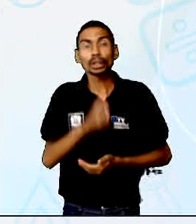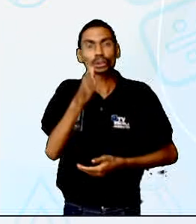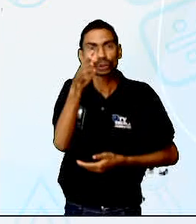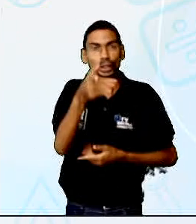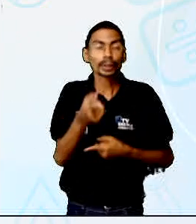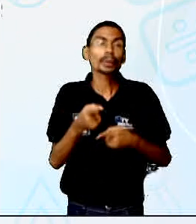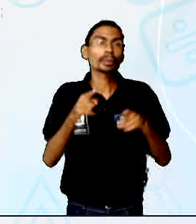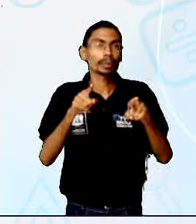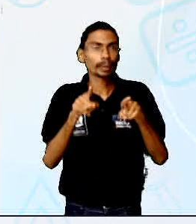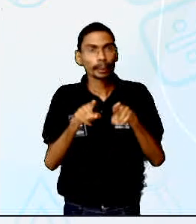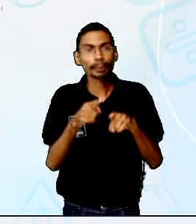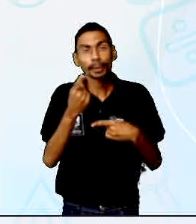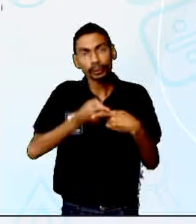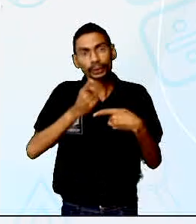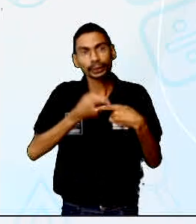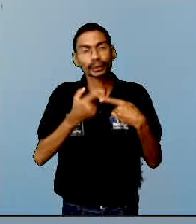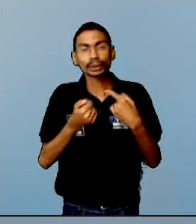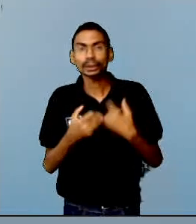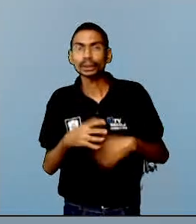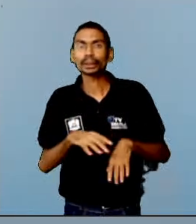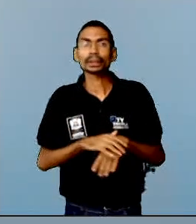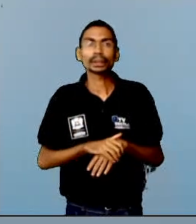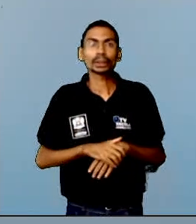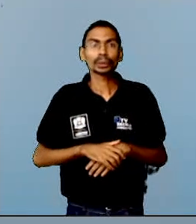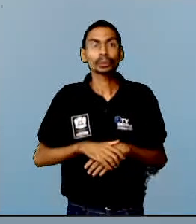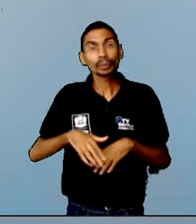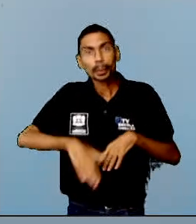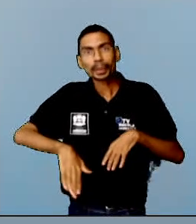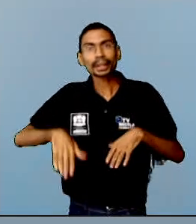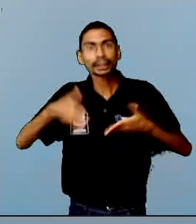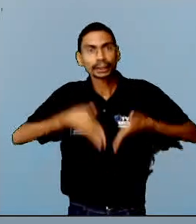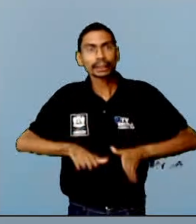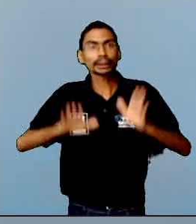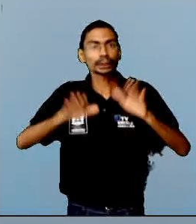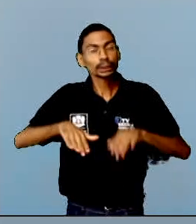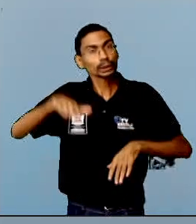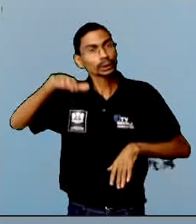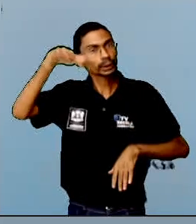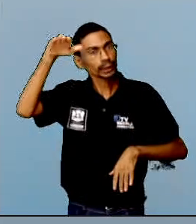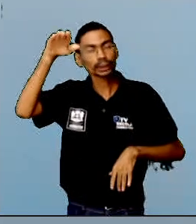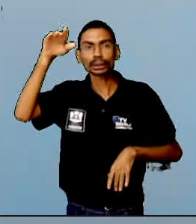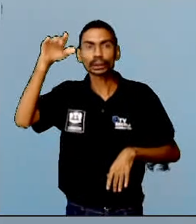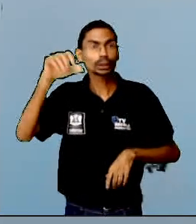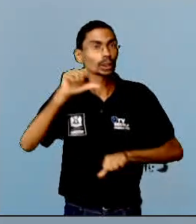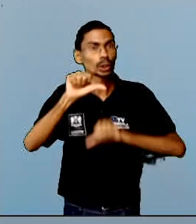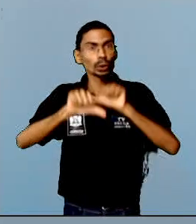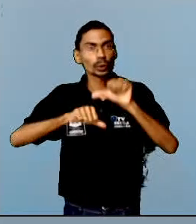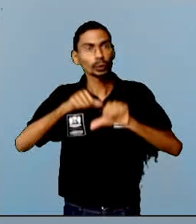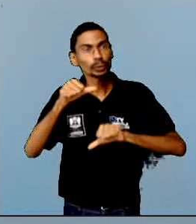da mesma forma como ele nasce, ele cresce e não muda a sua forma.